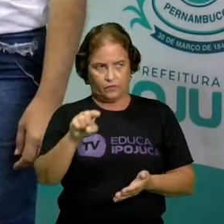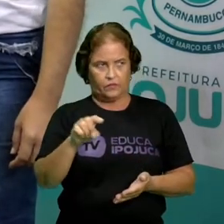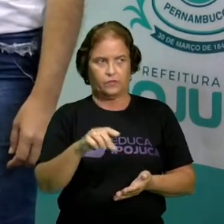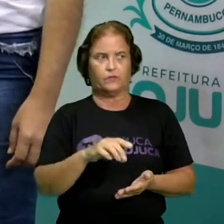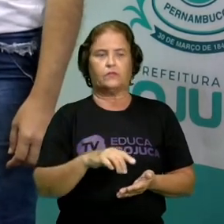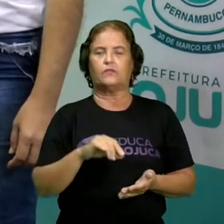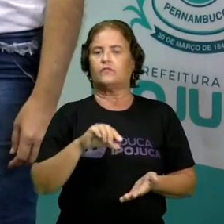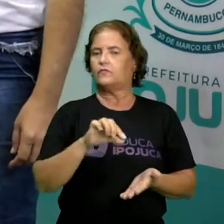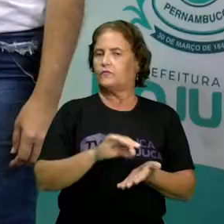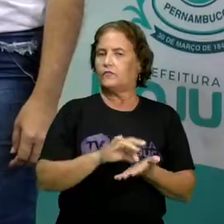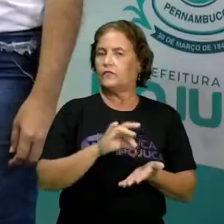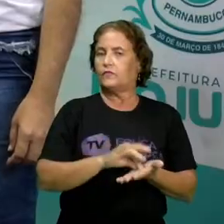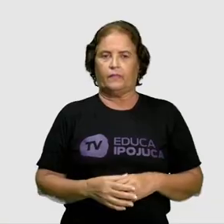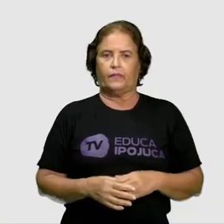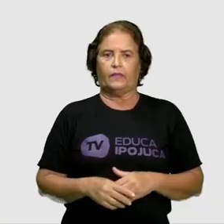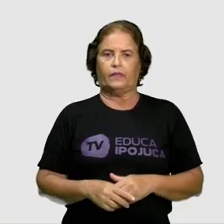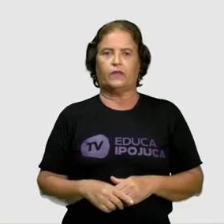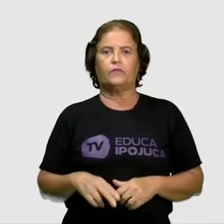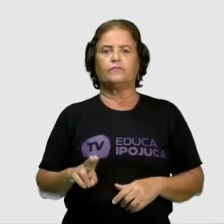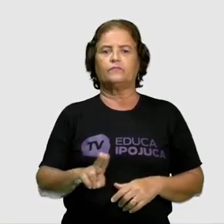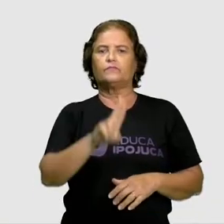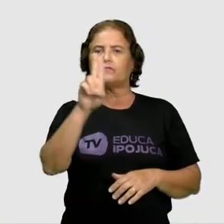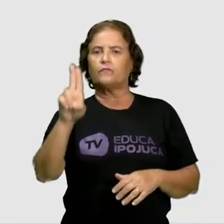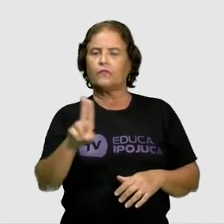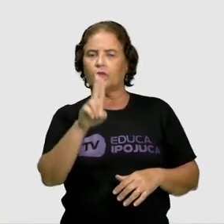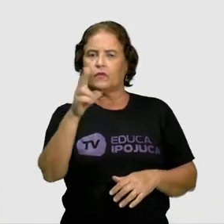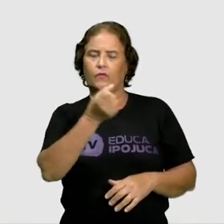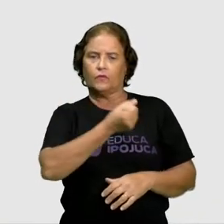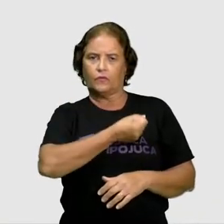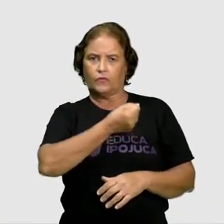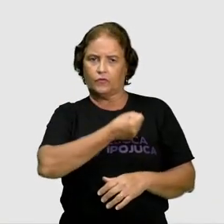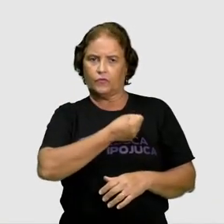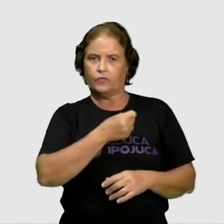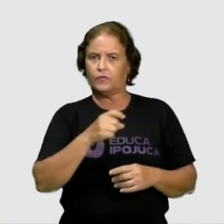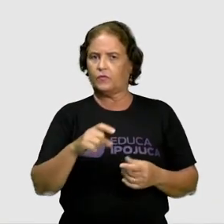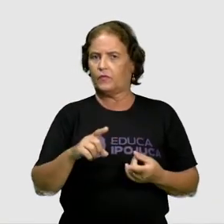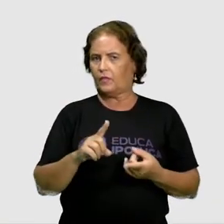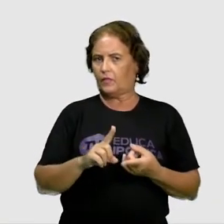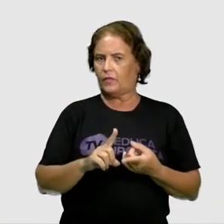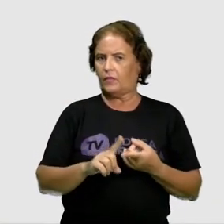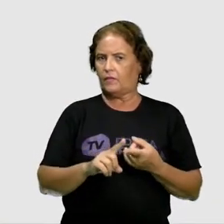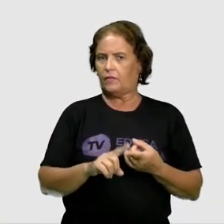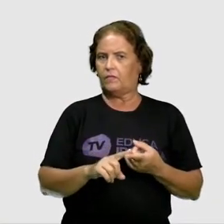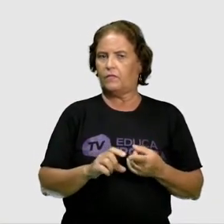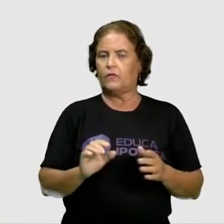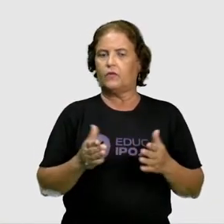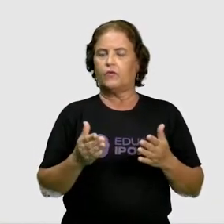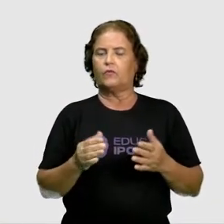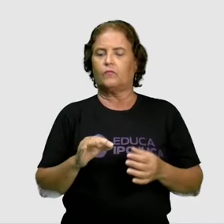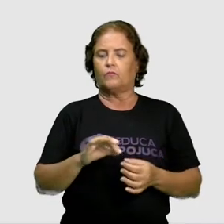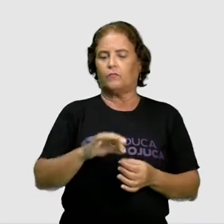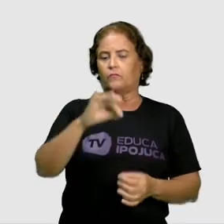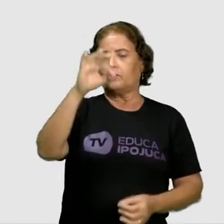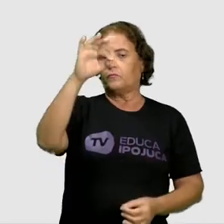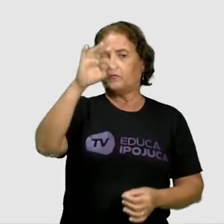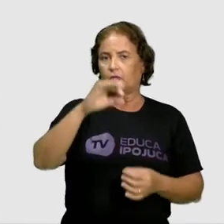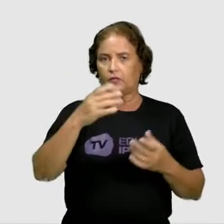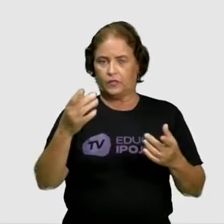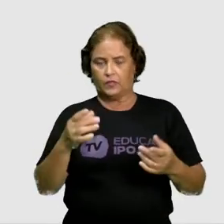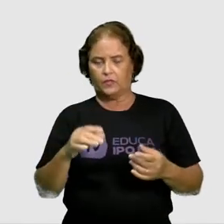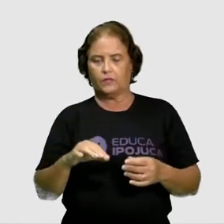Isso mesmo. Usamos os números também como medidas. Isso mesmo,